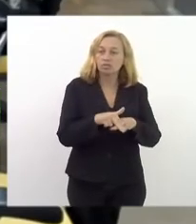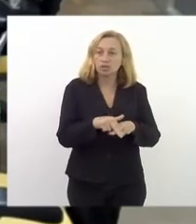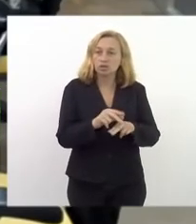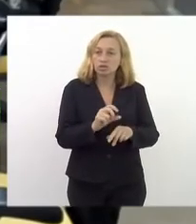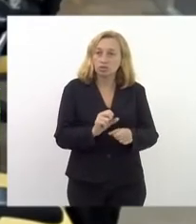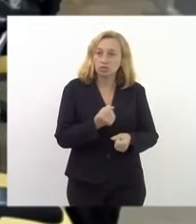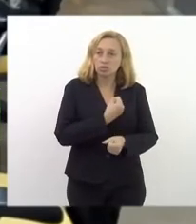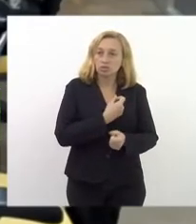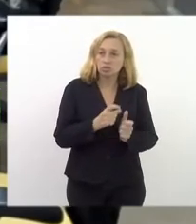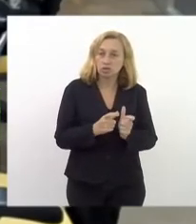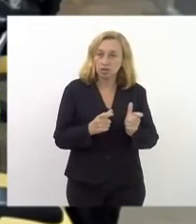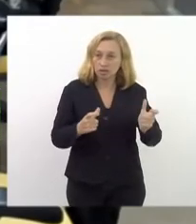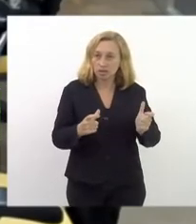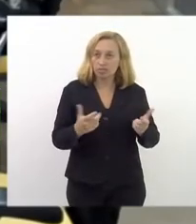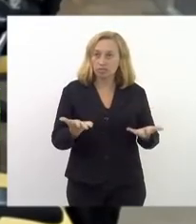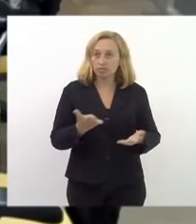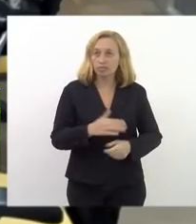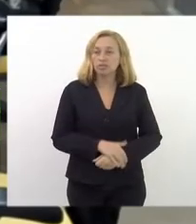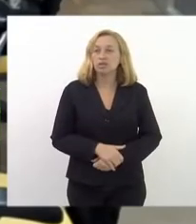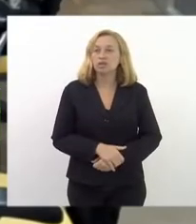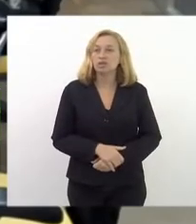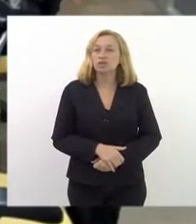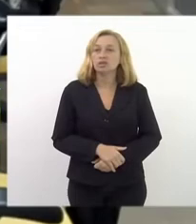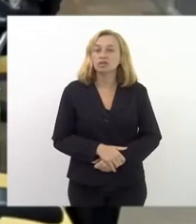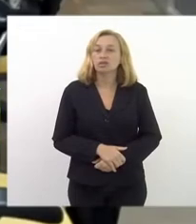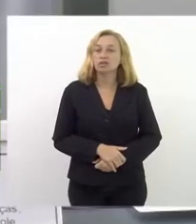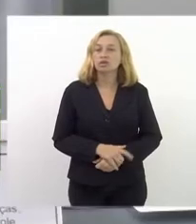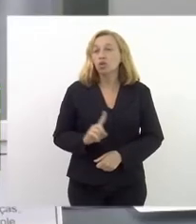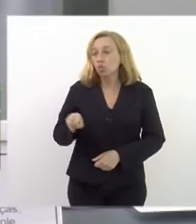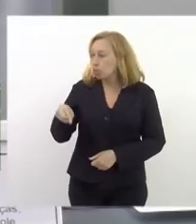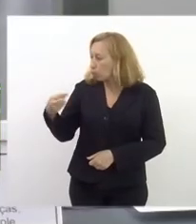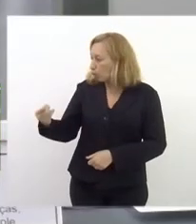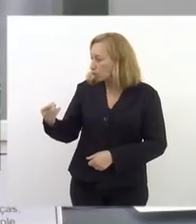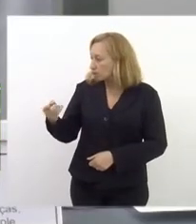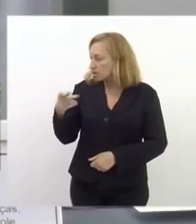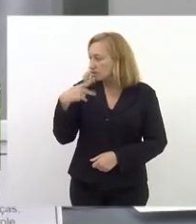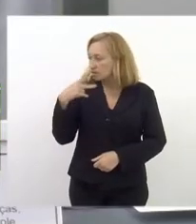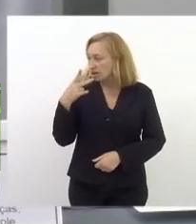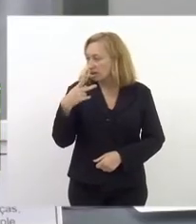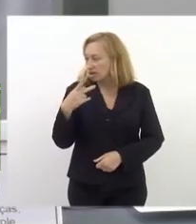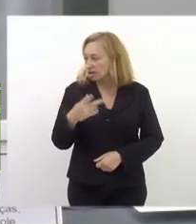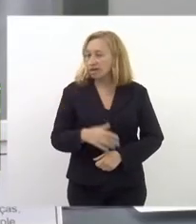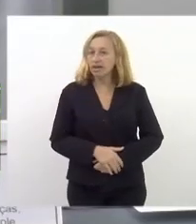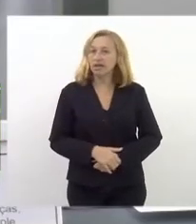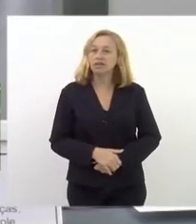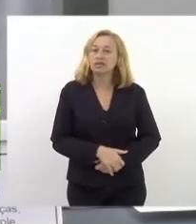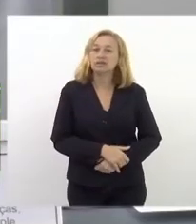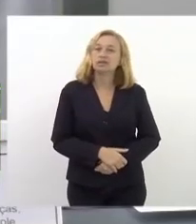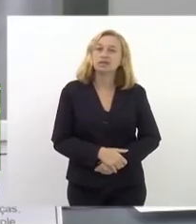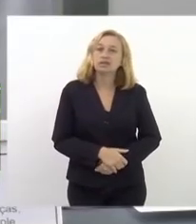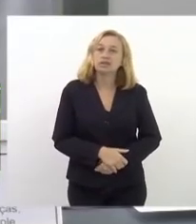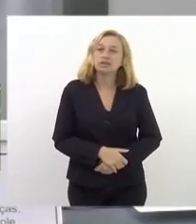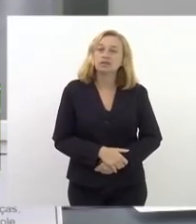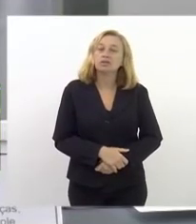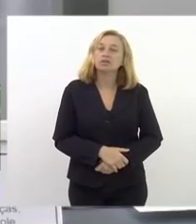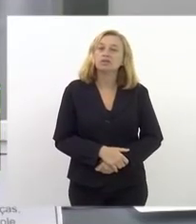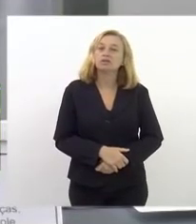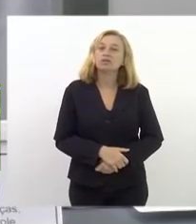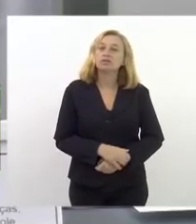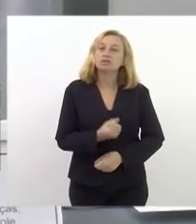crescimento. E o outro comentário, né, é que é o